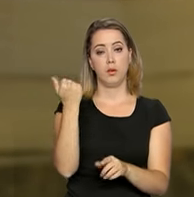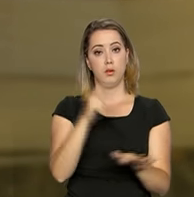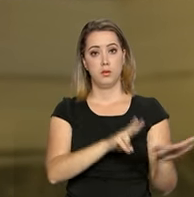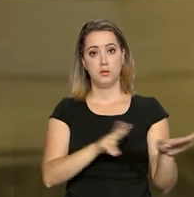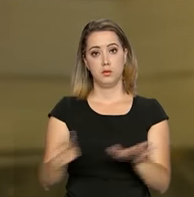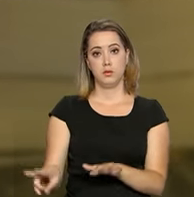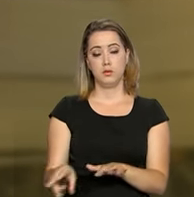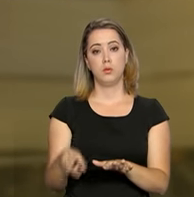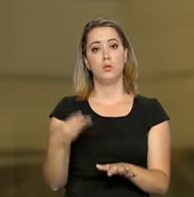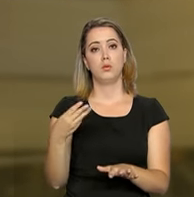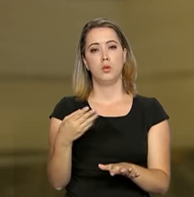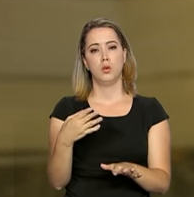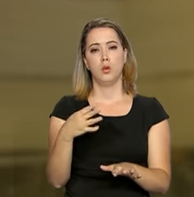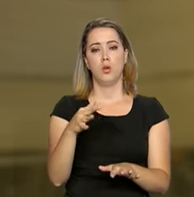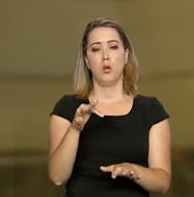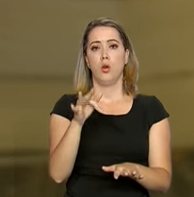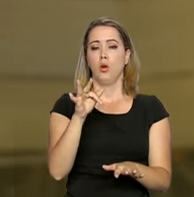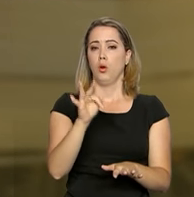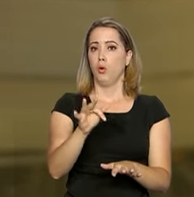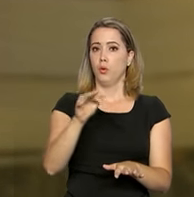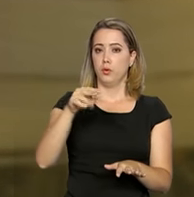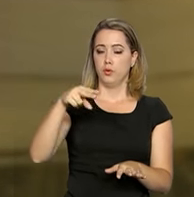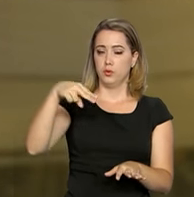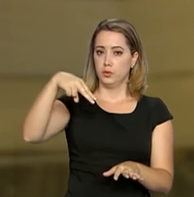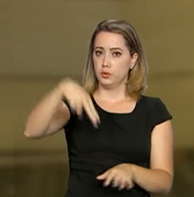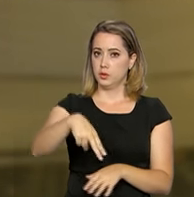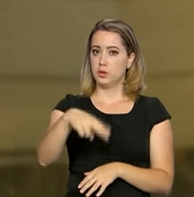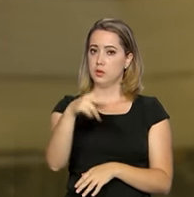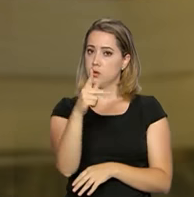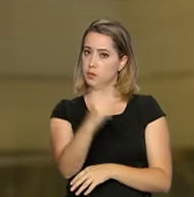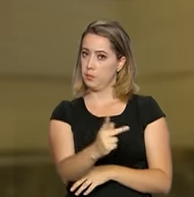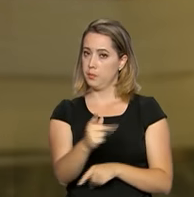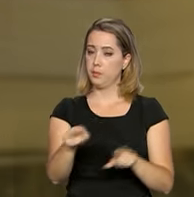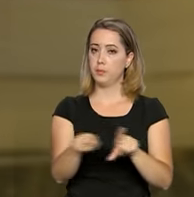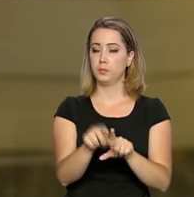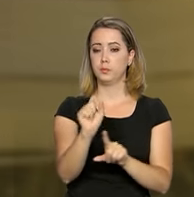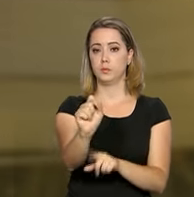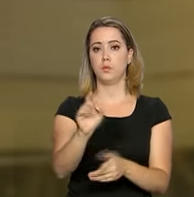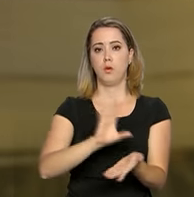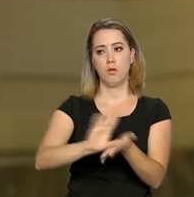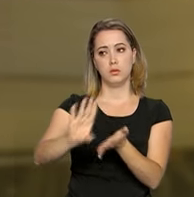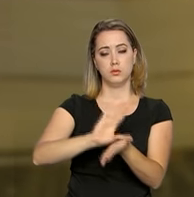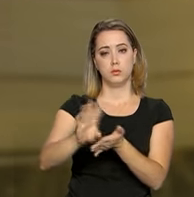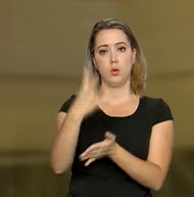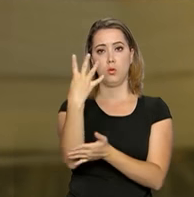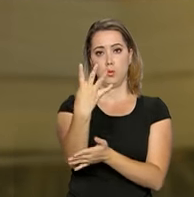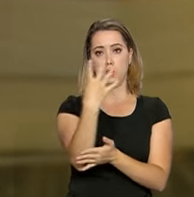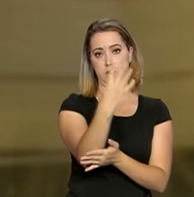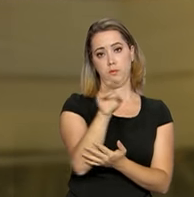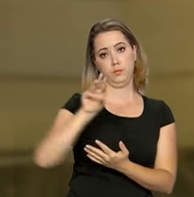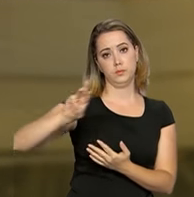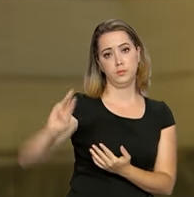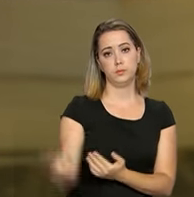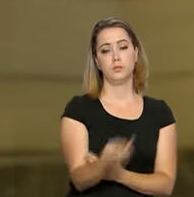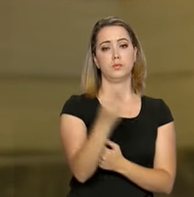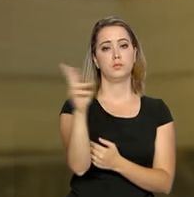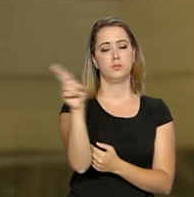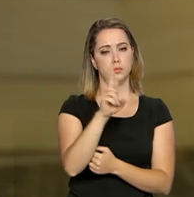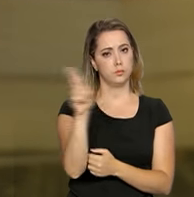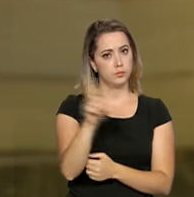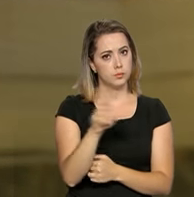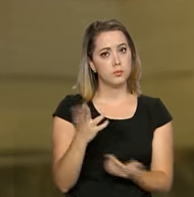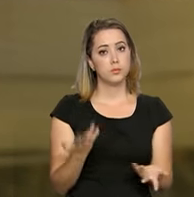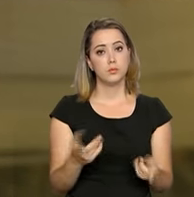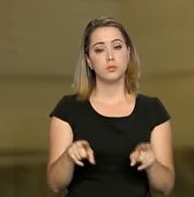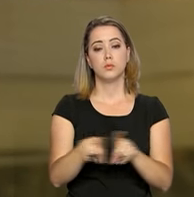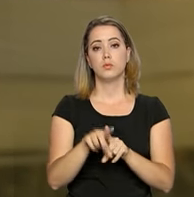penitenciário Nacional transferiu para o fundo penitenciário do estado do Amazonas R 44.700